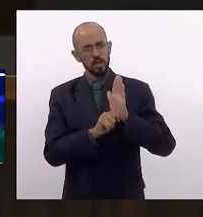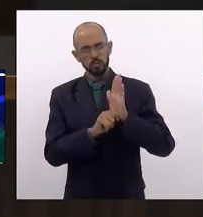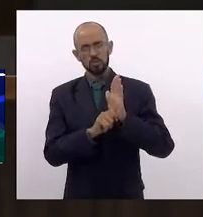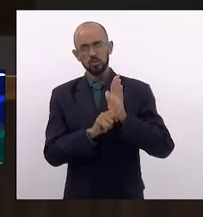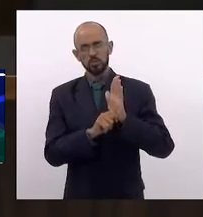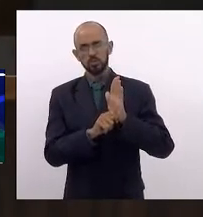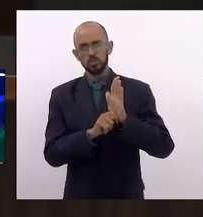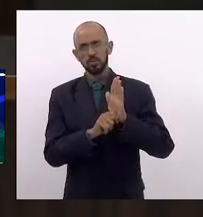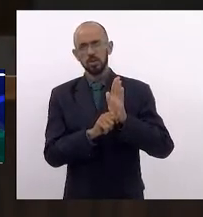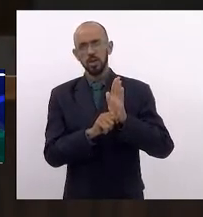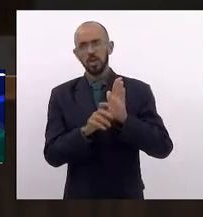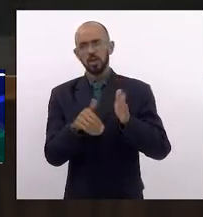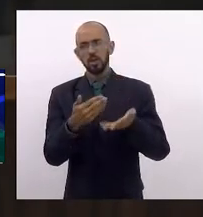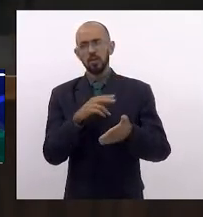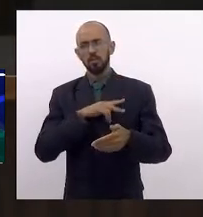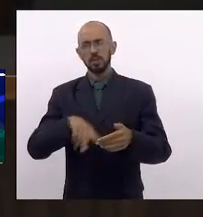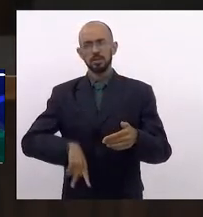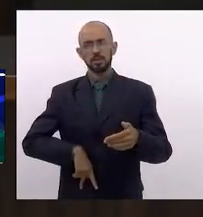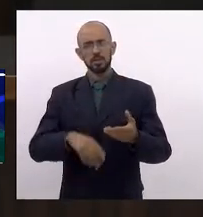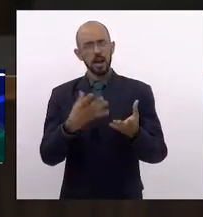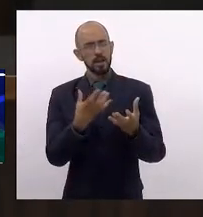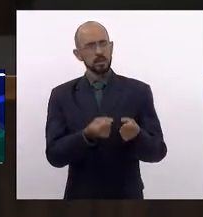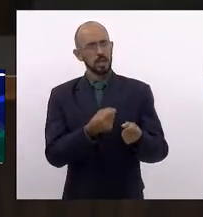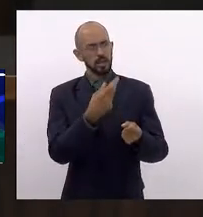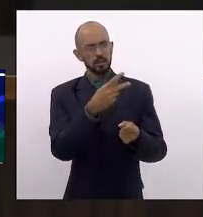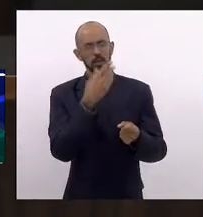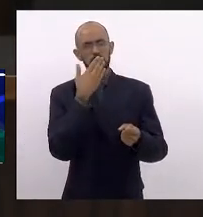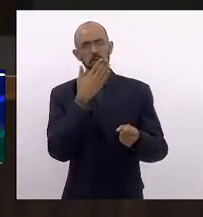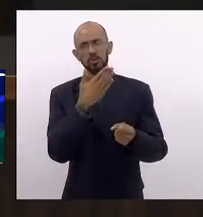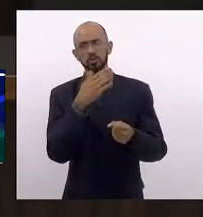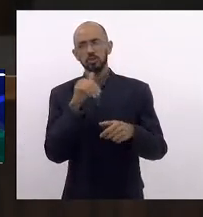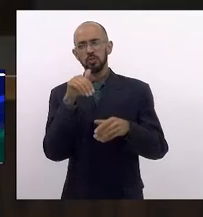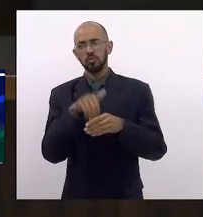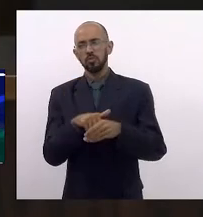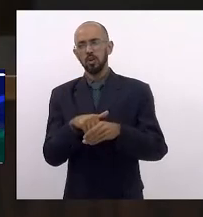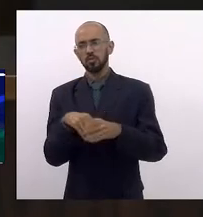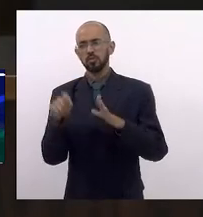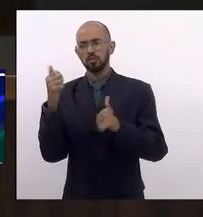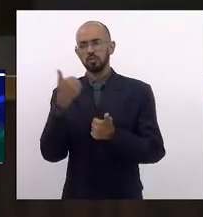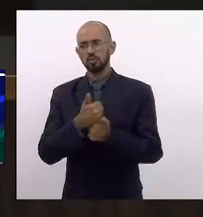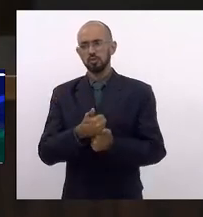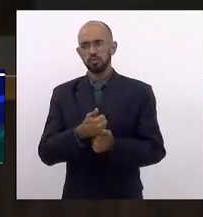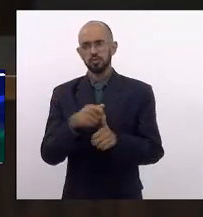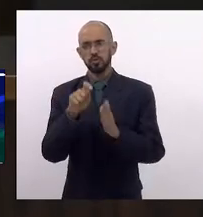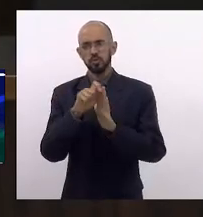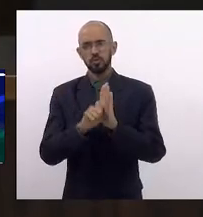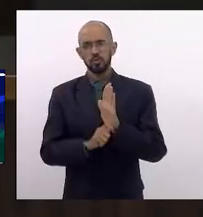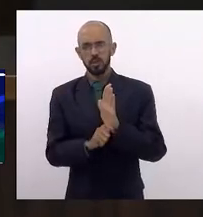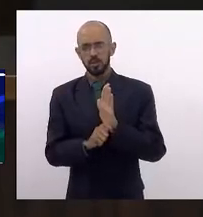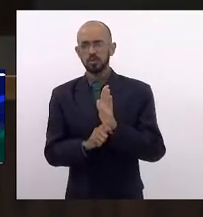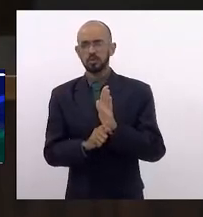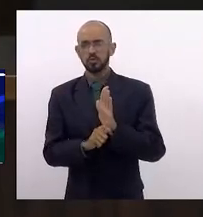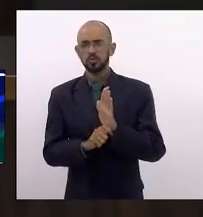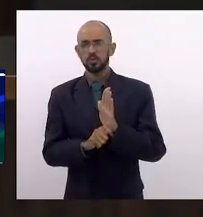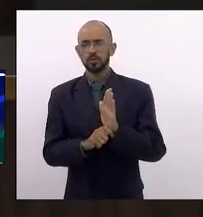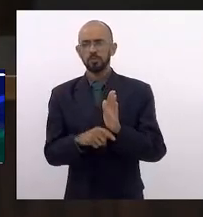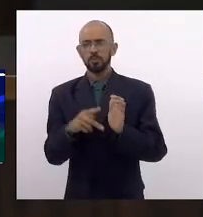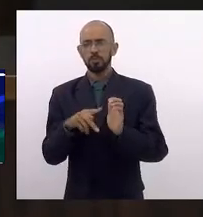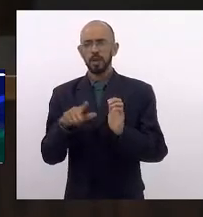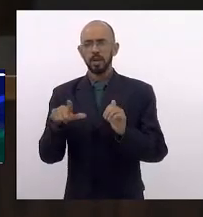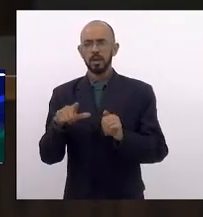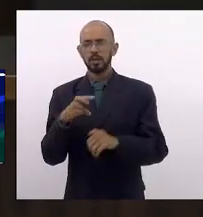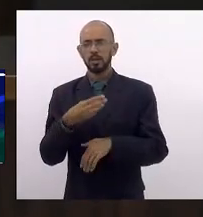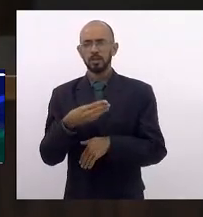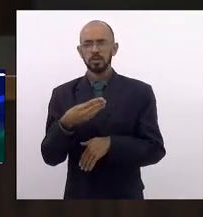da presidência até férias pediu de vossa excelência e volta ao substitutivo conforme Afinal de redação da ccj projeto de lei três